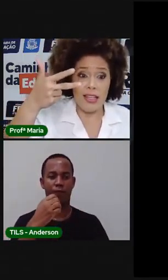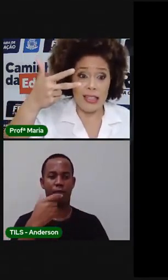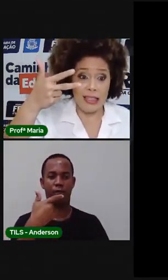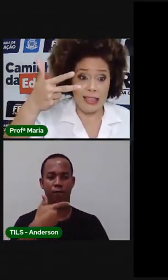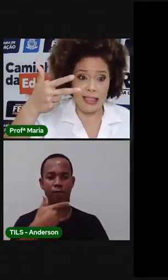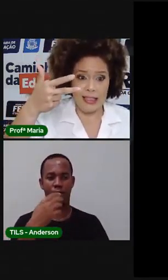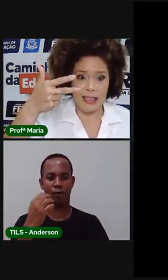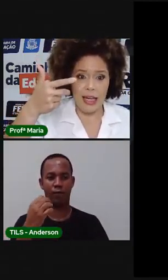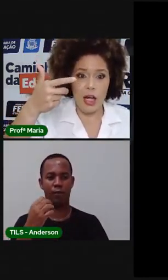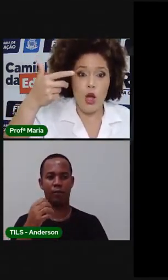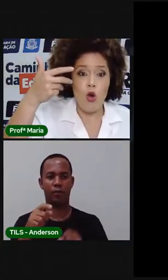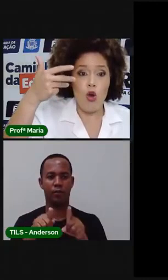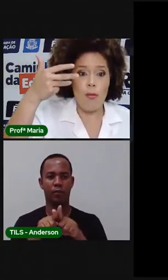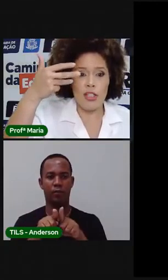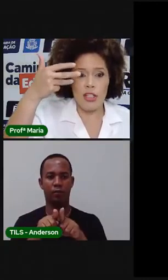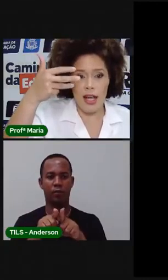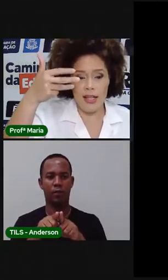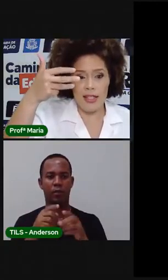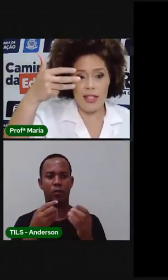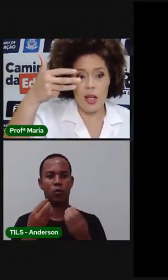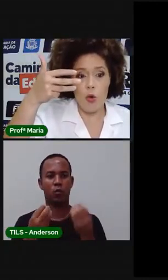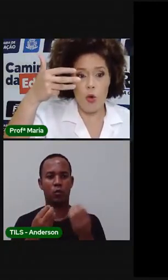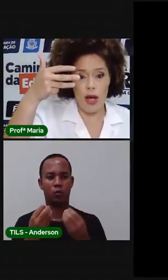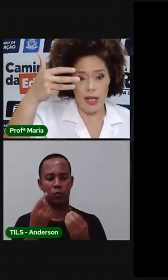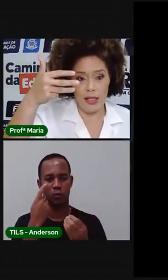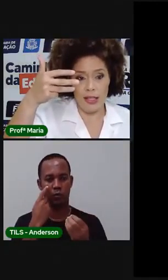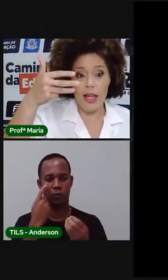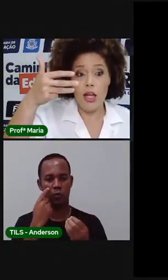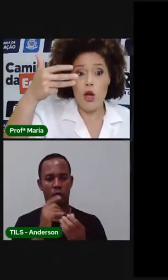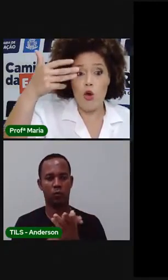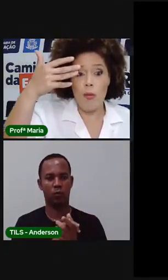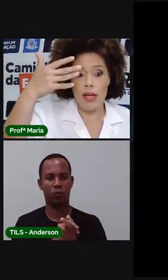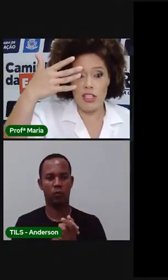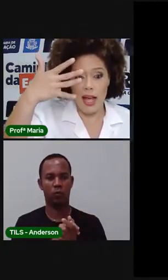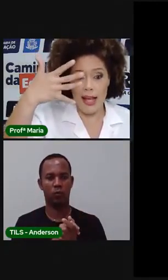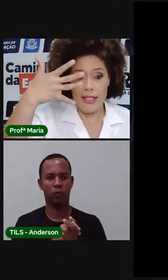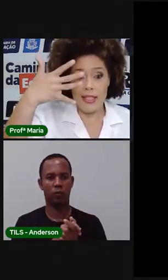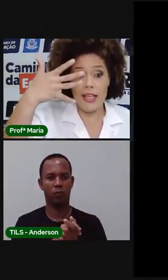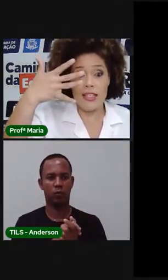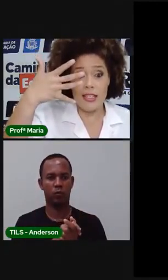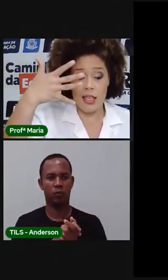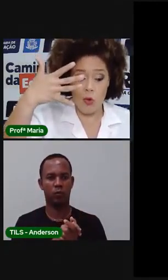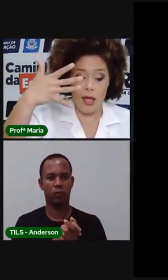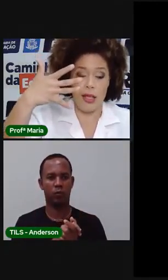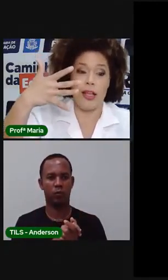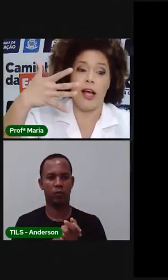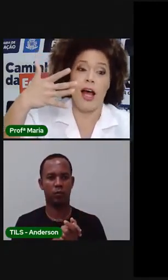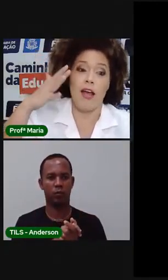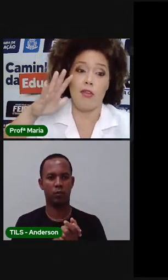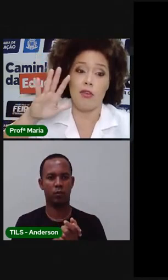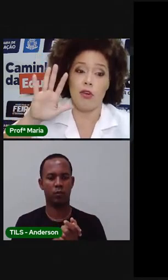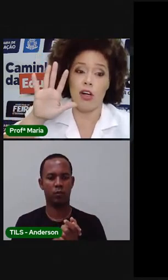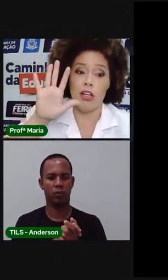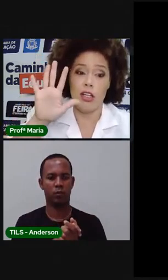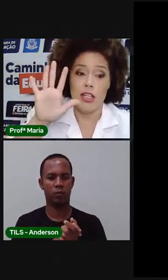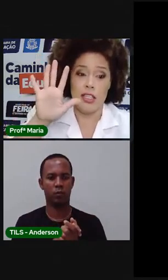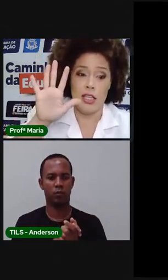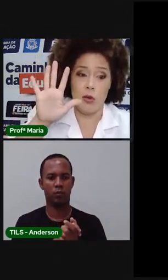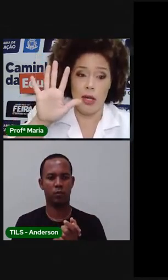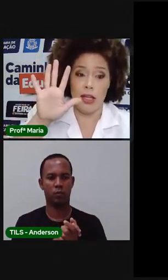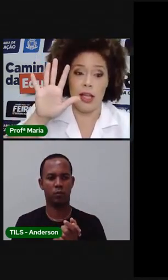10, 30. Com mais 10, 40. Com mais 10, 50. Aí eu vou,